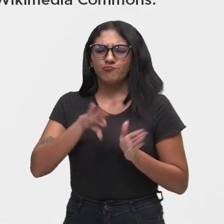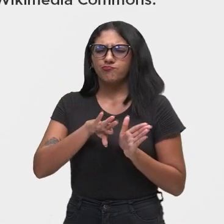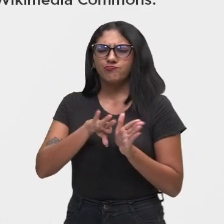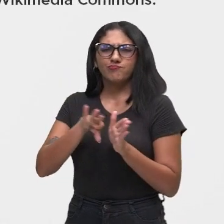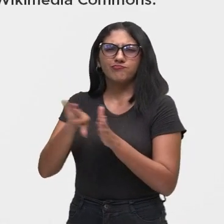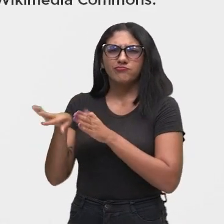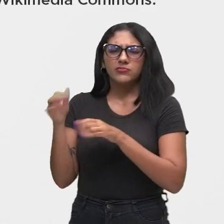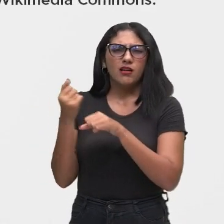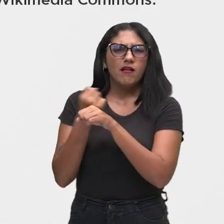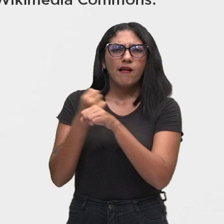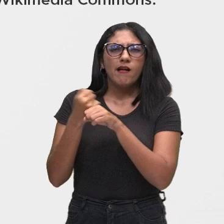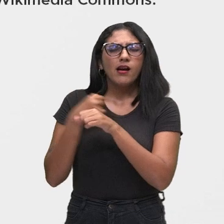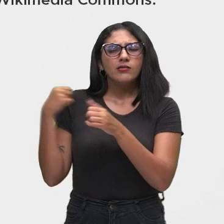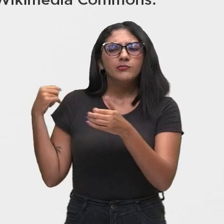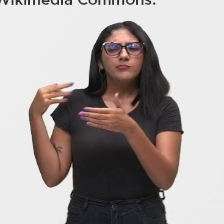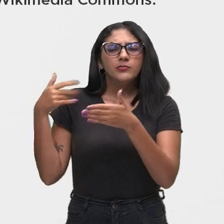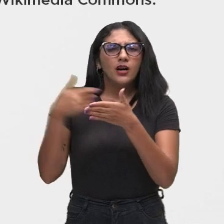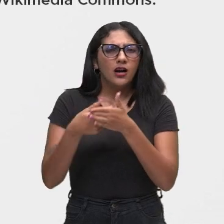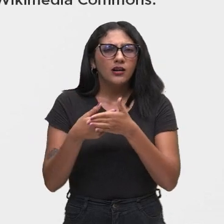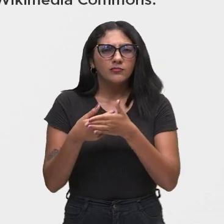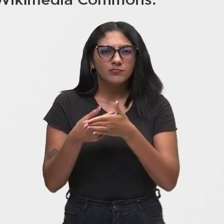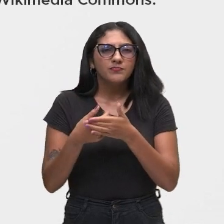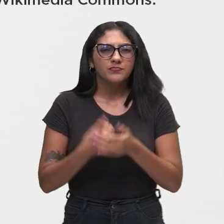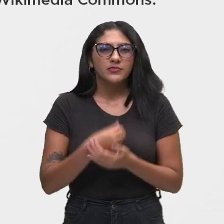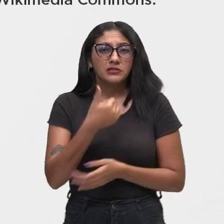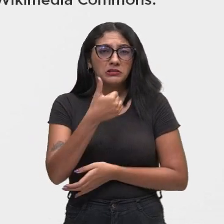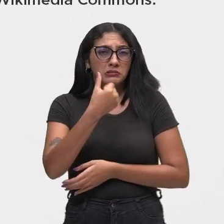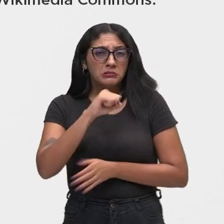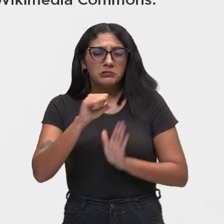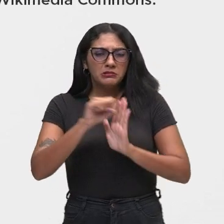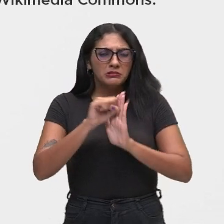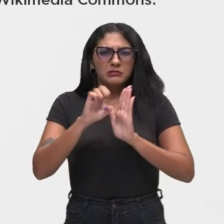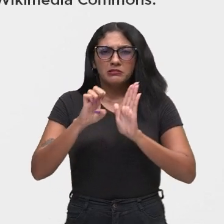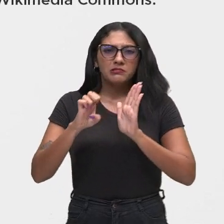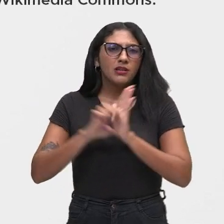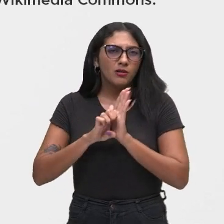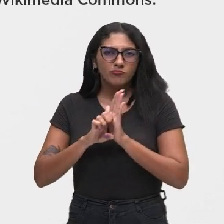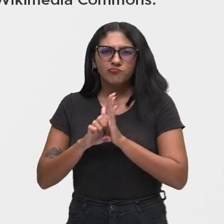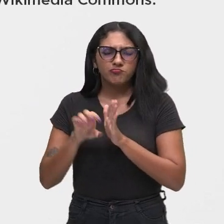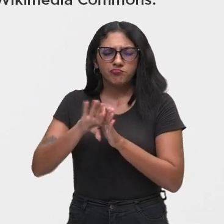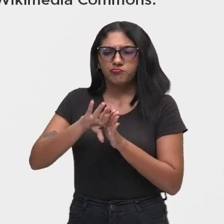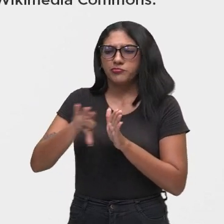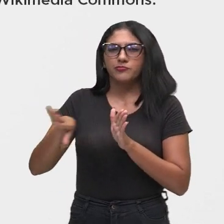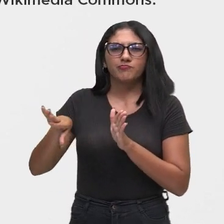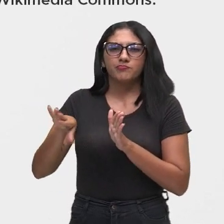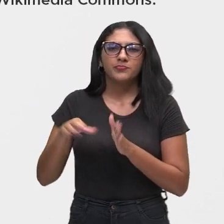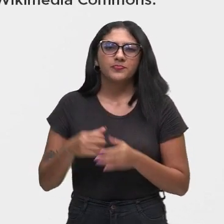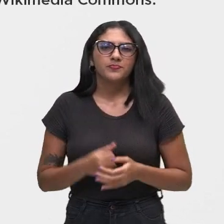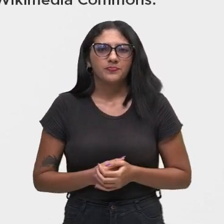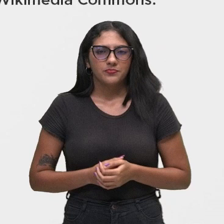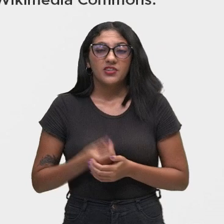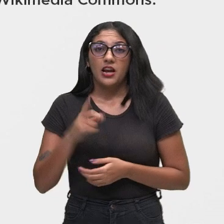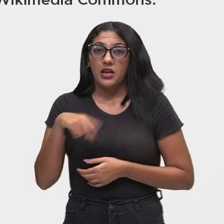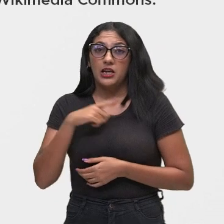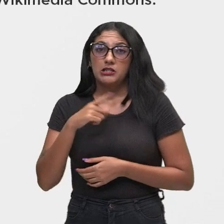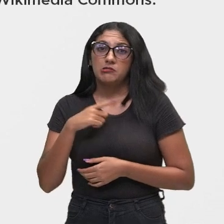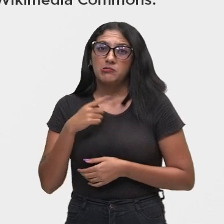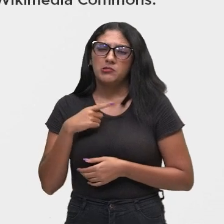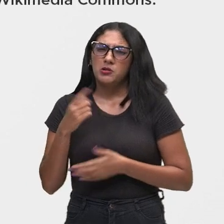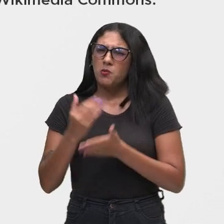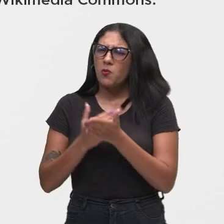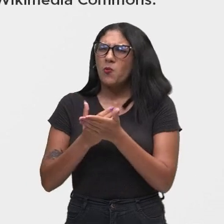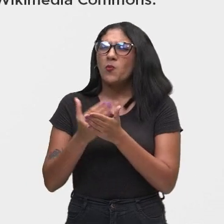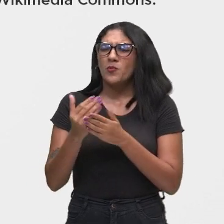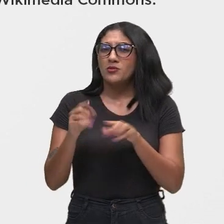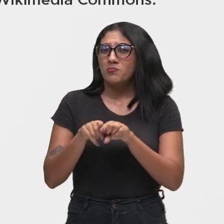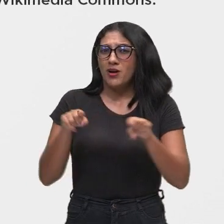muito tempo, né, por cerca de 18 séculos, até que isso daí é desde o início, mas que ela